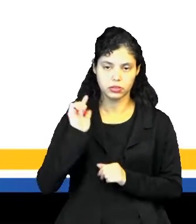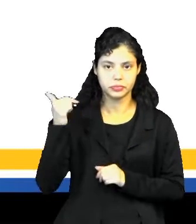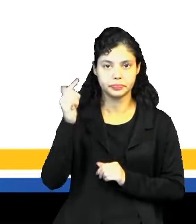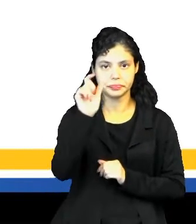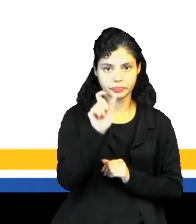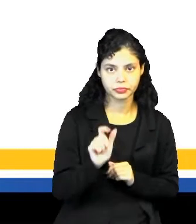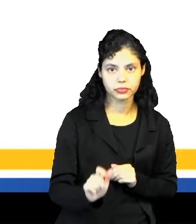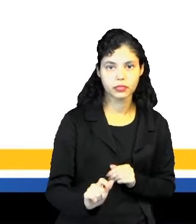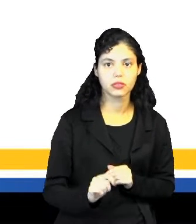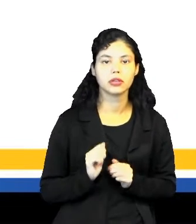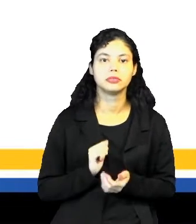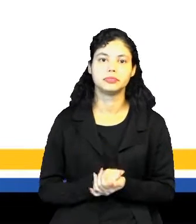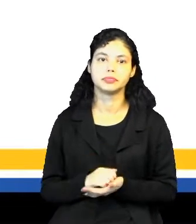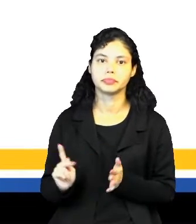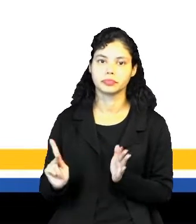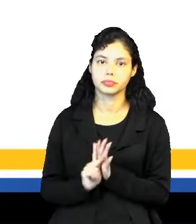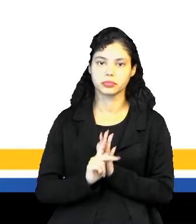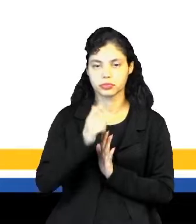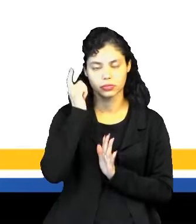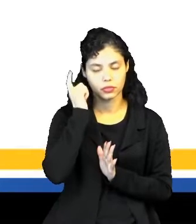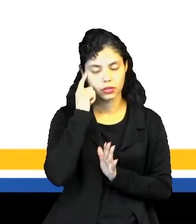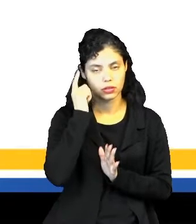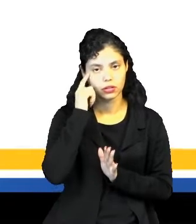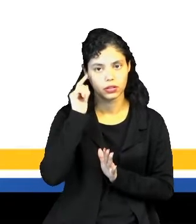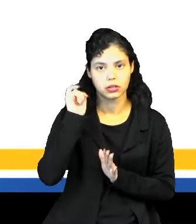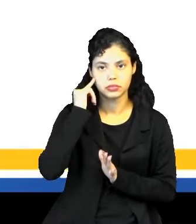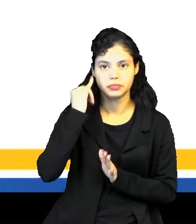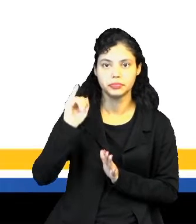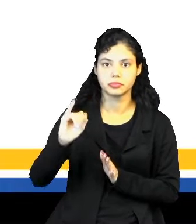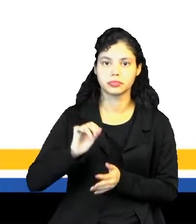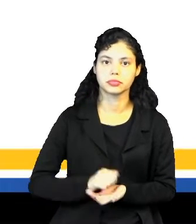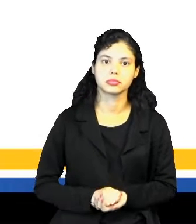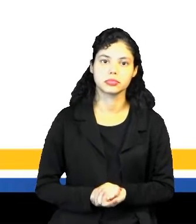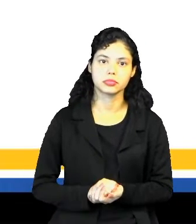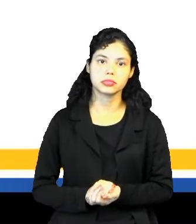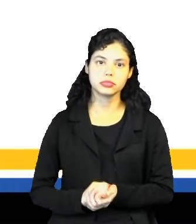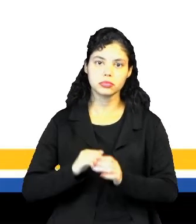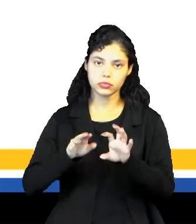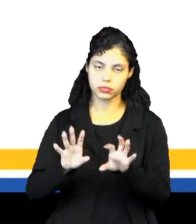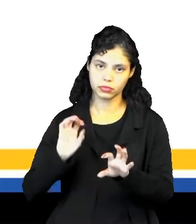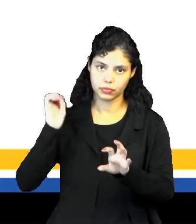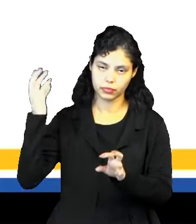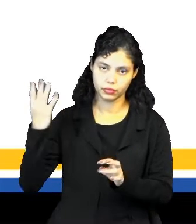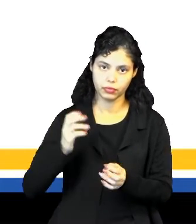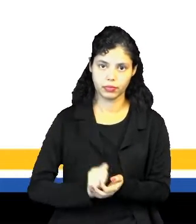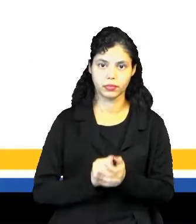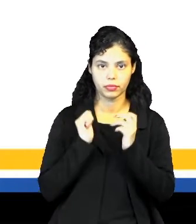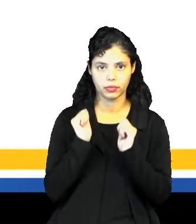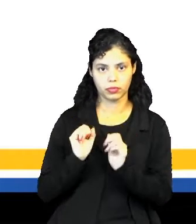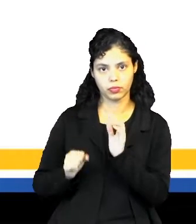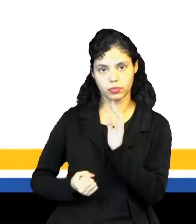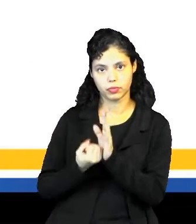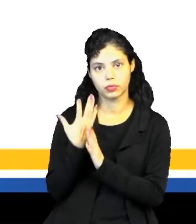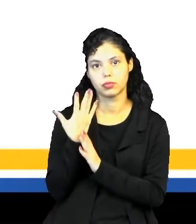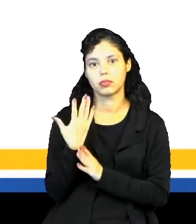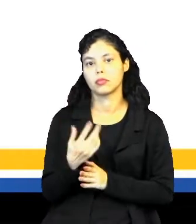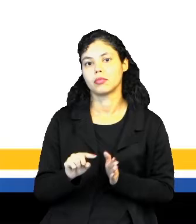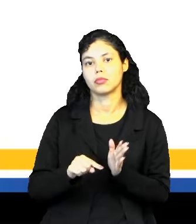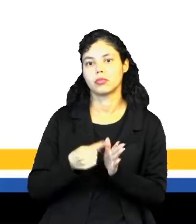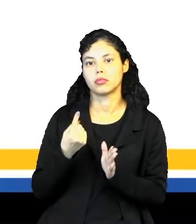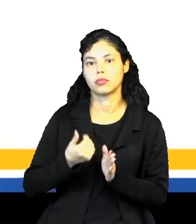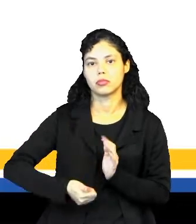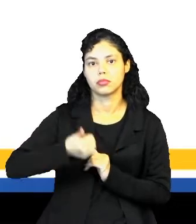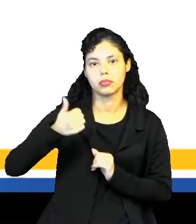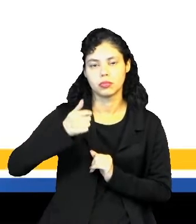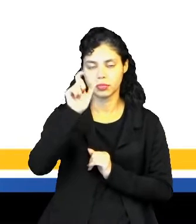outros personagens, inclusive seus pensamentos e ideias. Nesse caso, a história pode surgir narrada